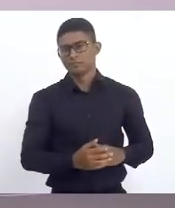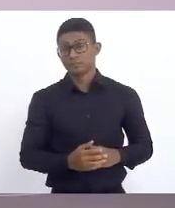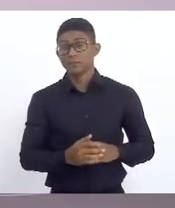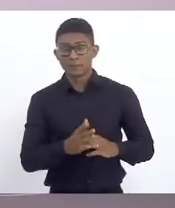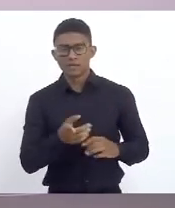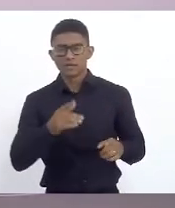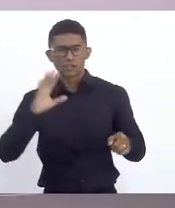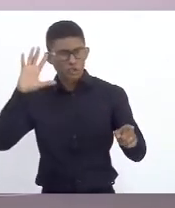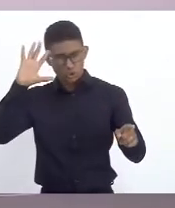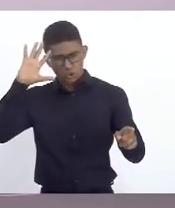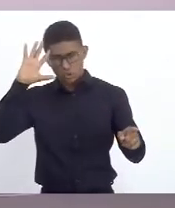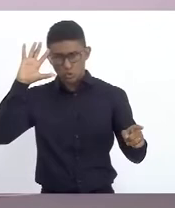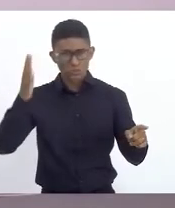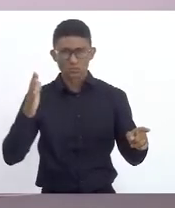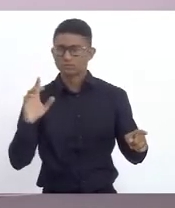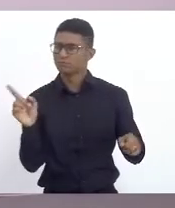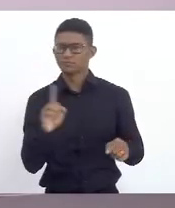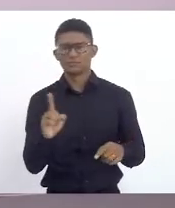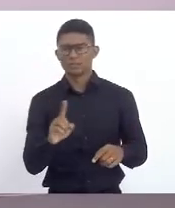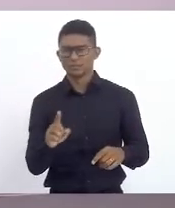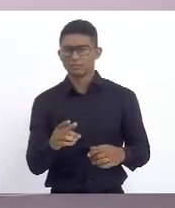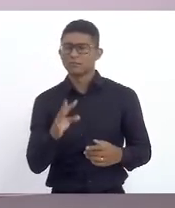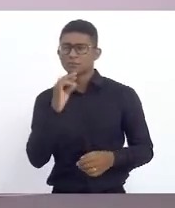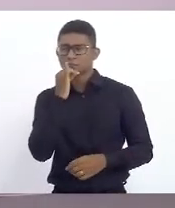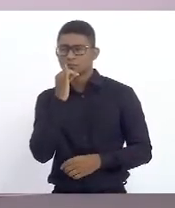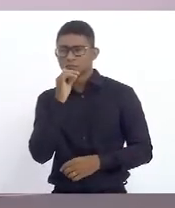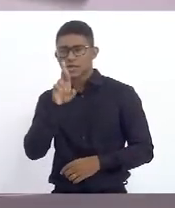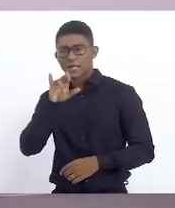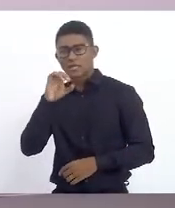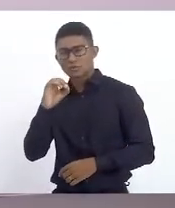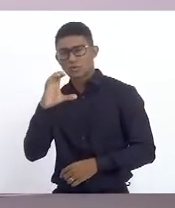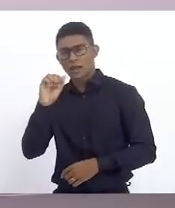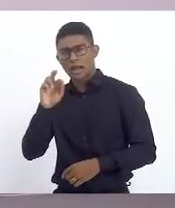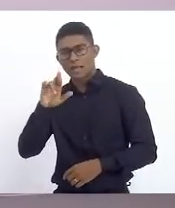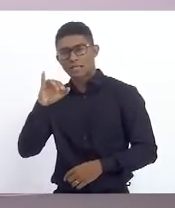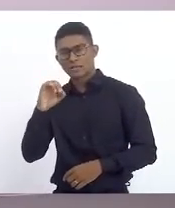gente vê no Rio Carioca. É um paliativo ali.